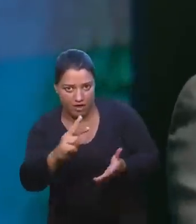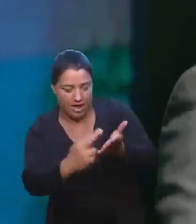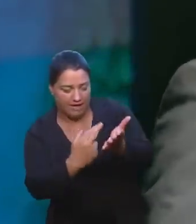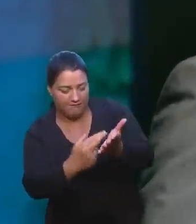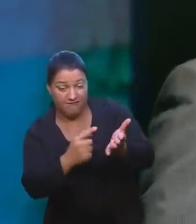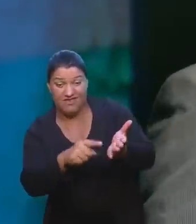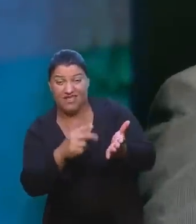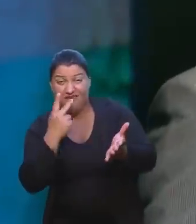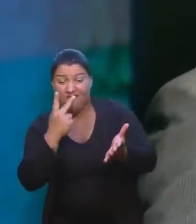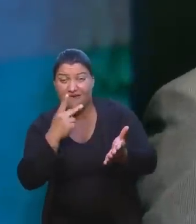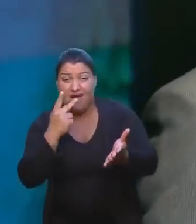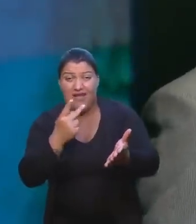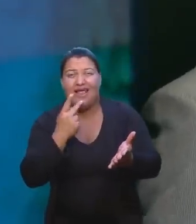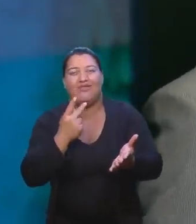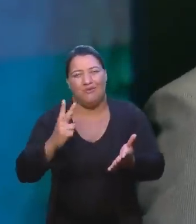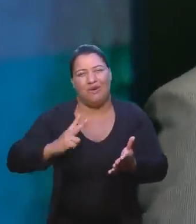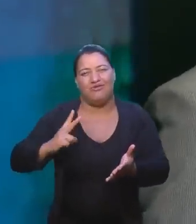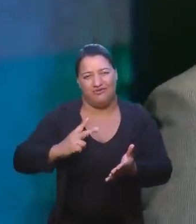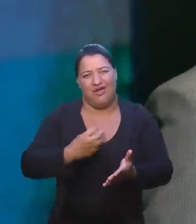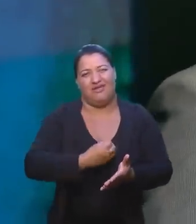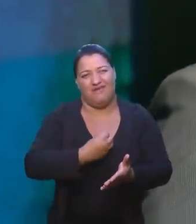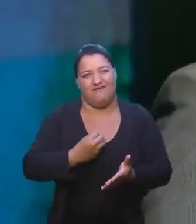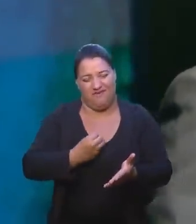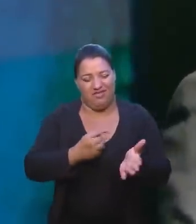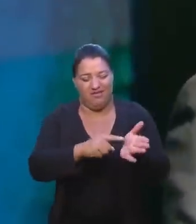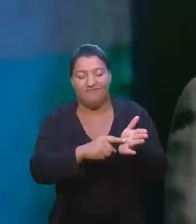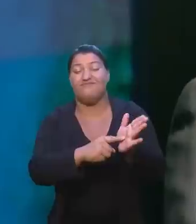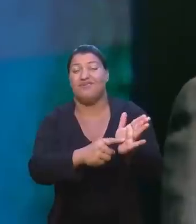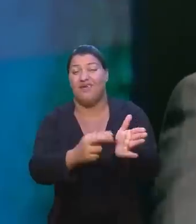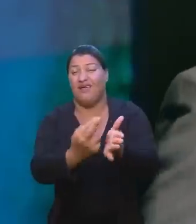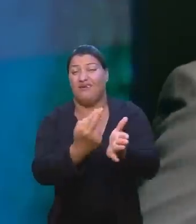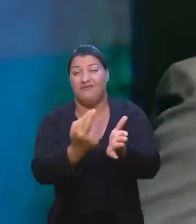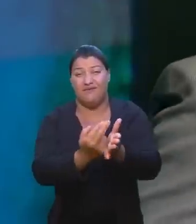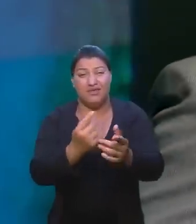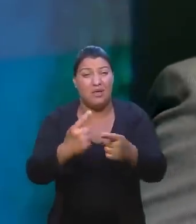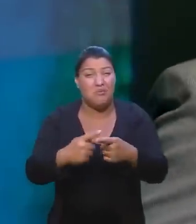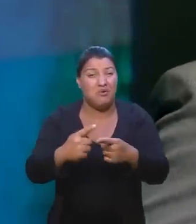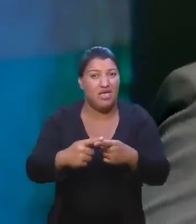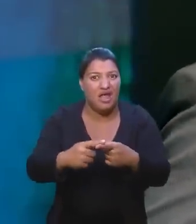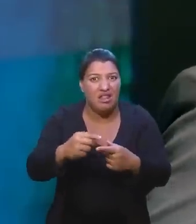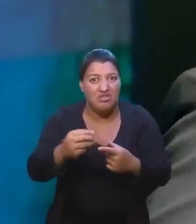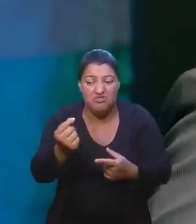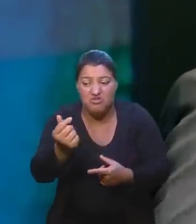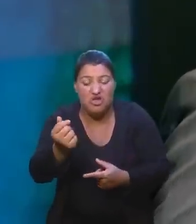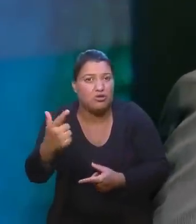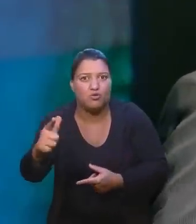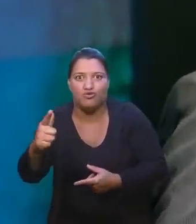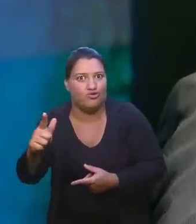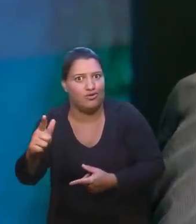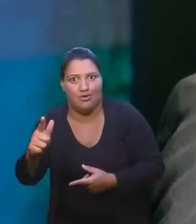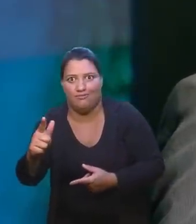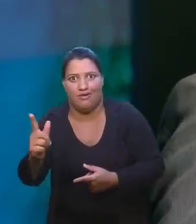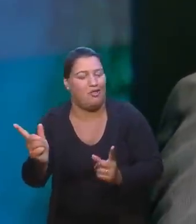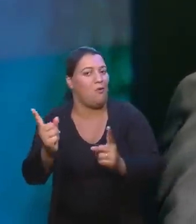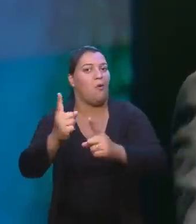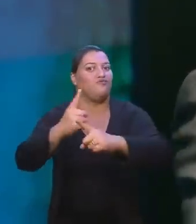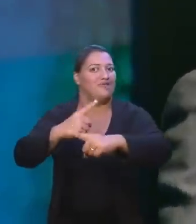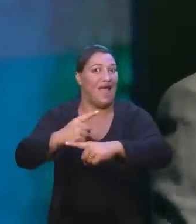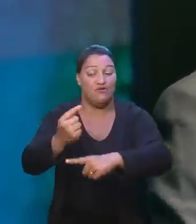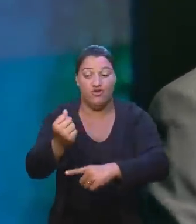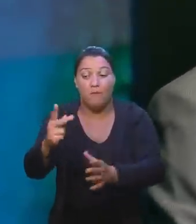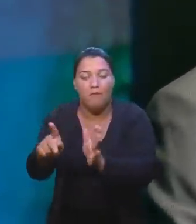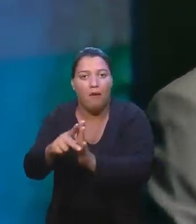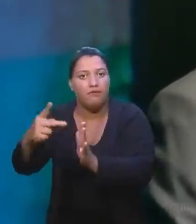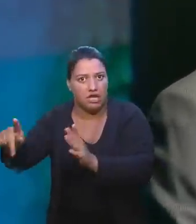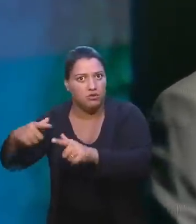revista, falar um pouco da vida pessoal dele, porque não tinha milhões nenhum, muito pelo contrário, ele colocava dinheiro pessoal em